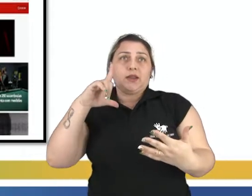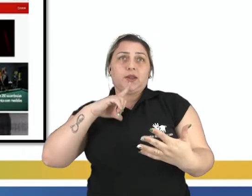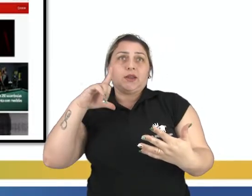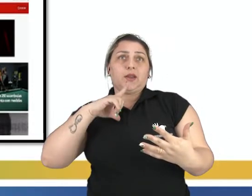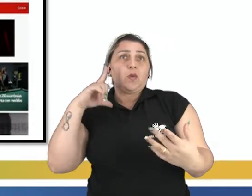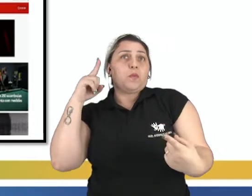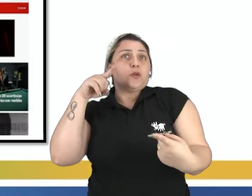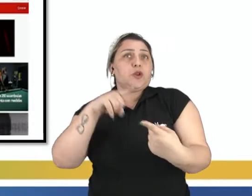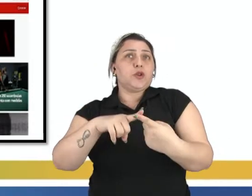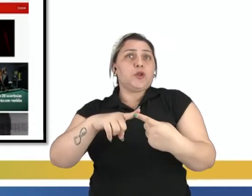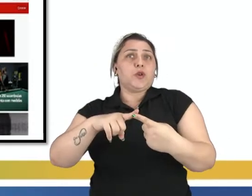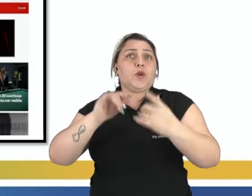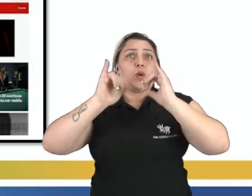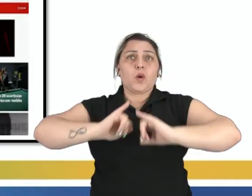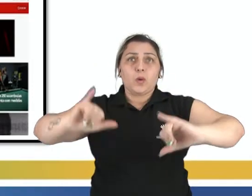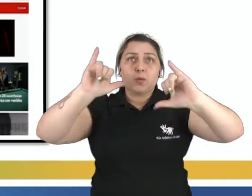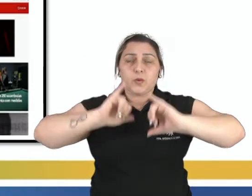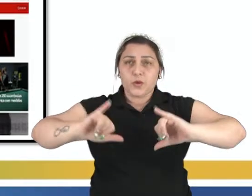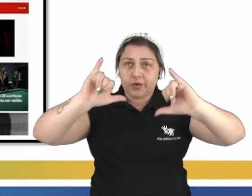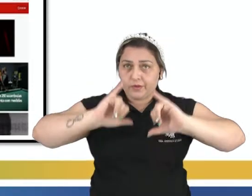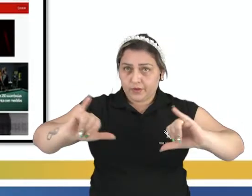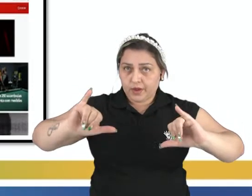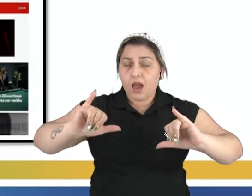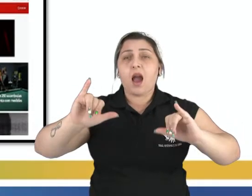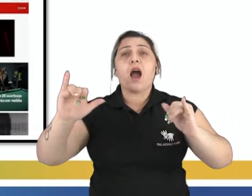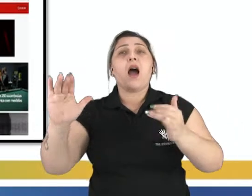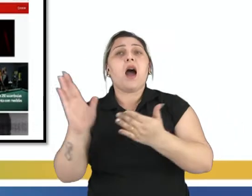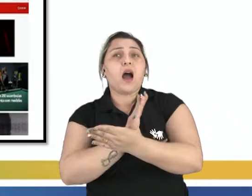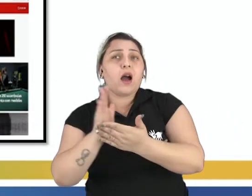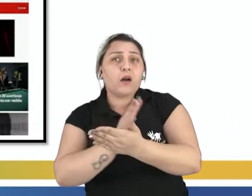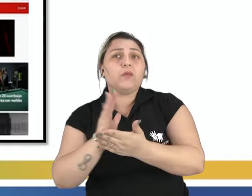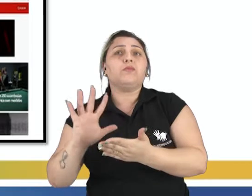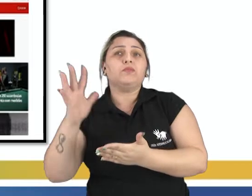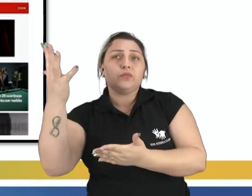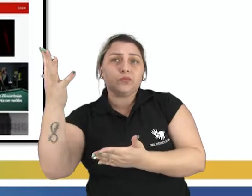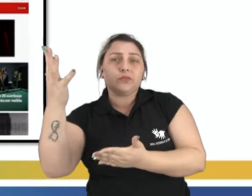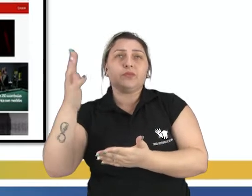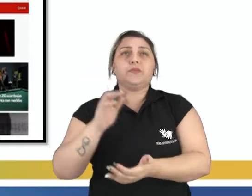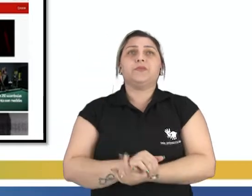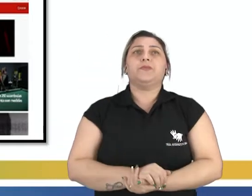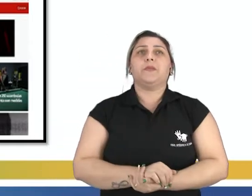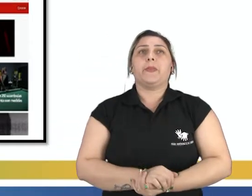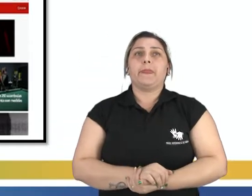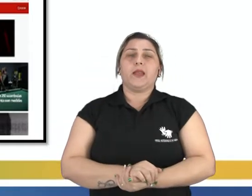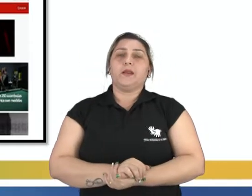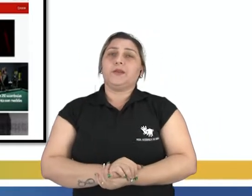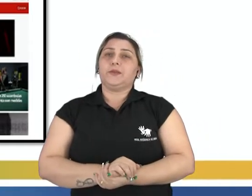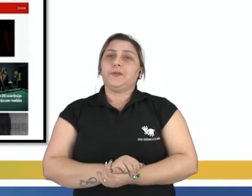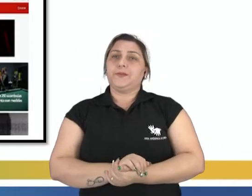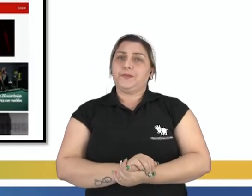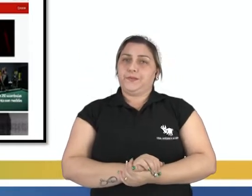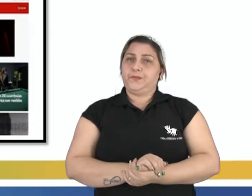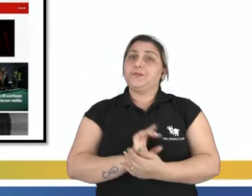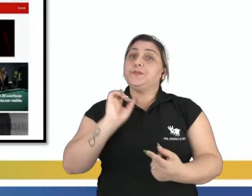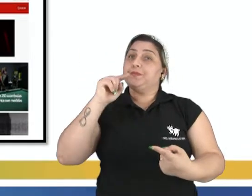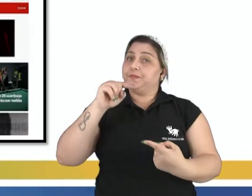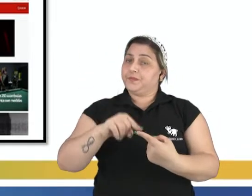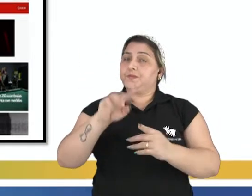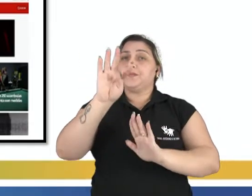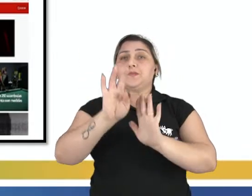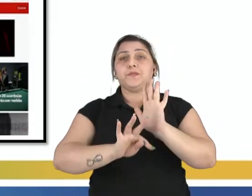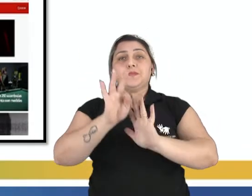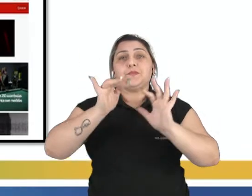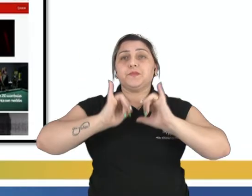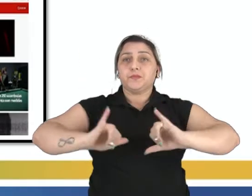quais possuem o intuito de quê? De comunicar e informar sobre algo, tá certo? Esse é o propósito aí desse texto,